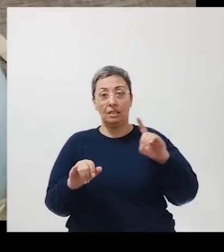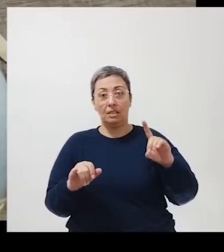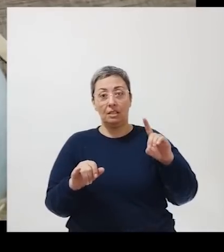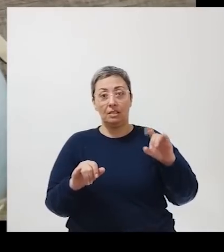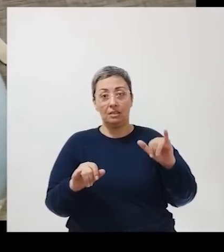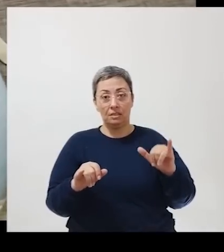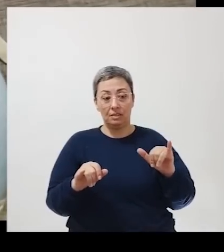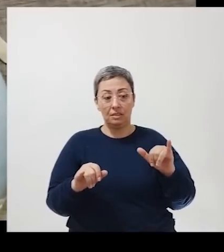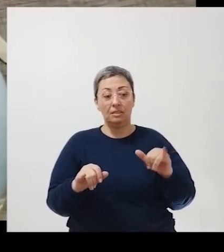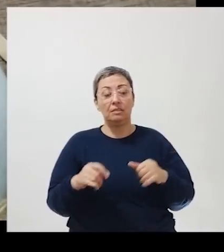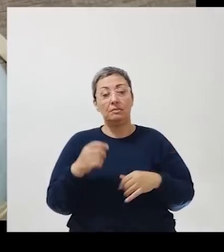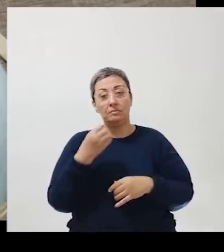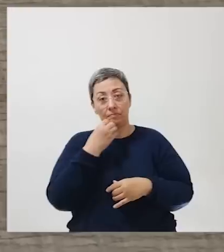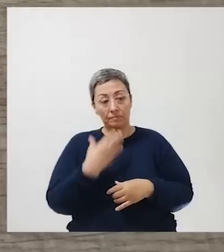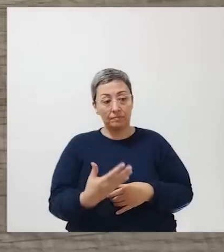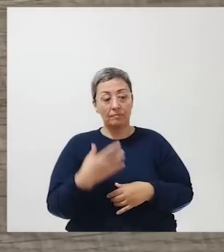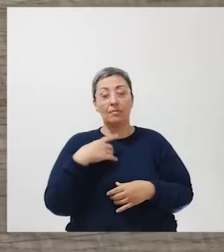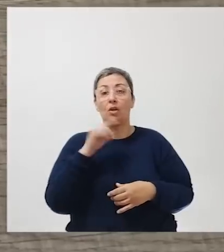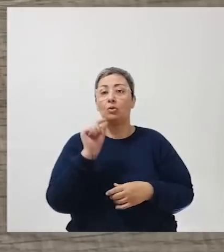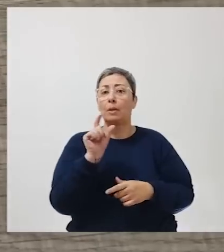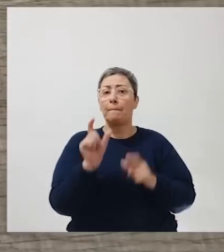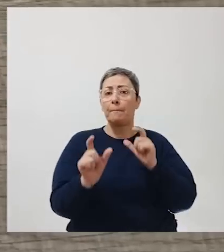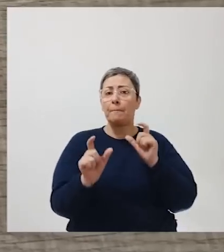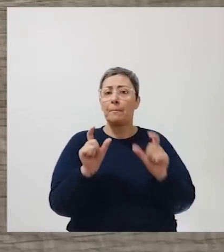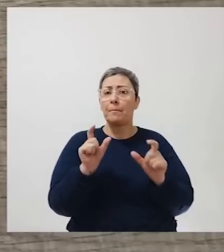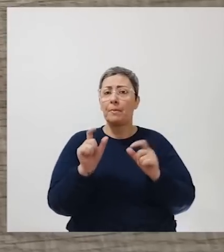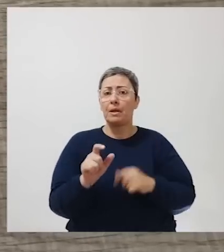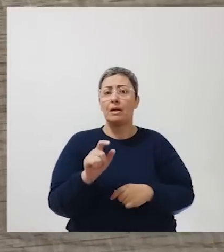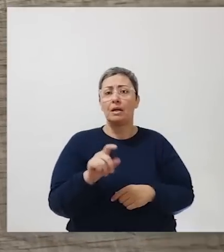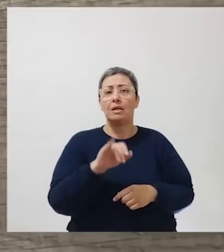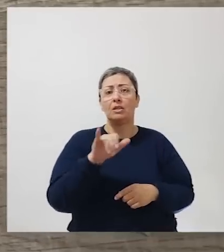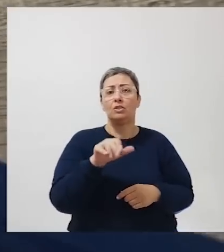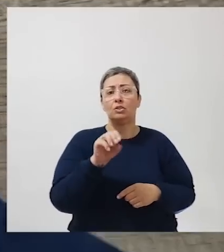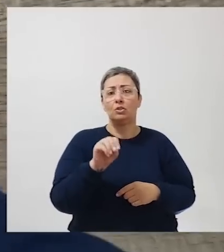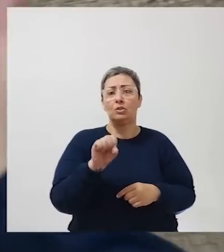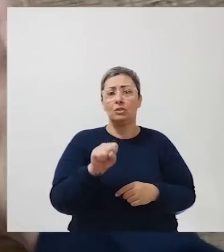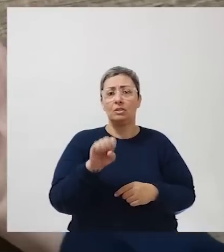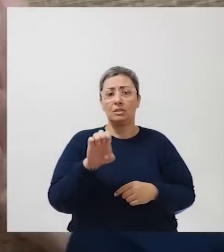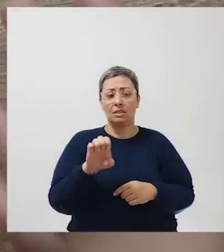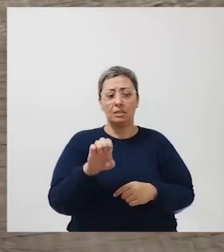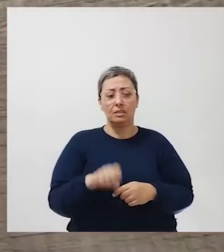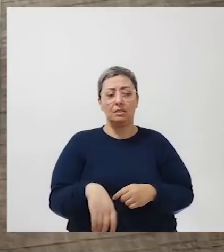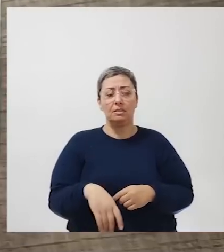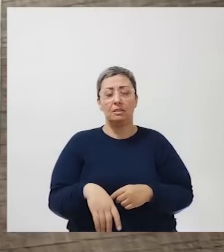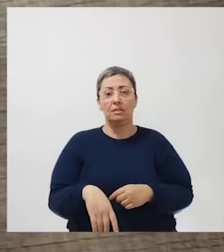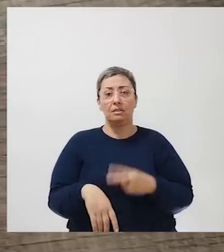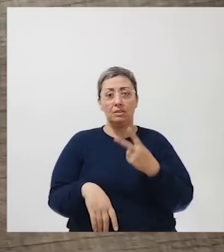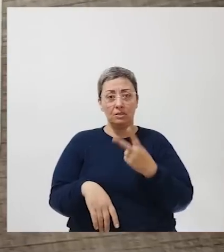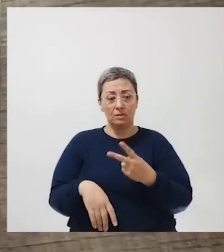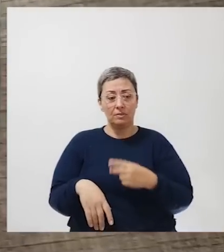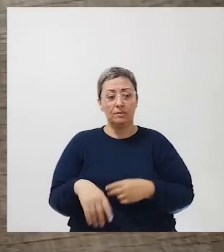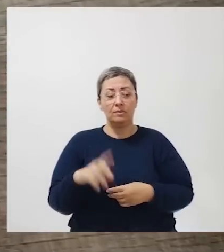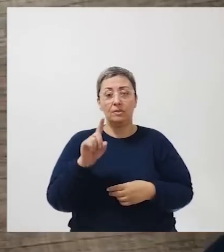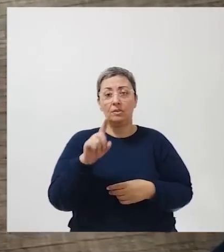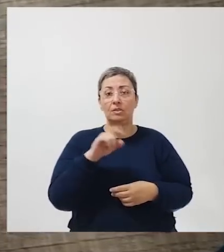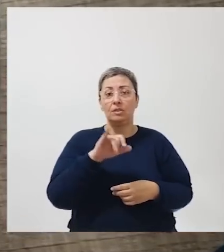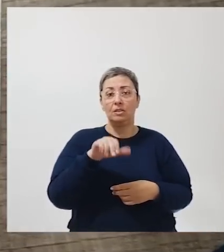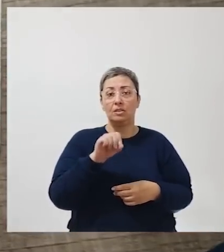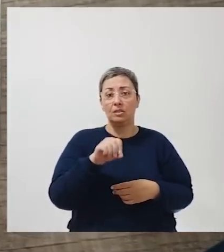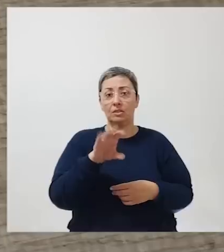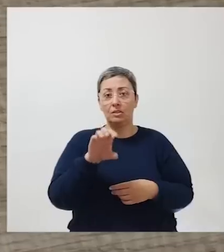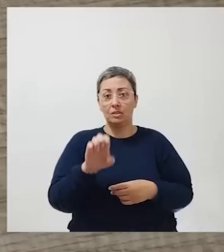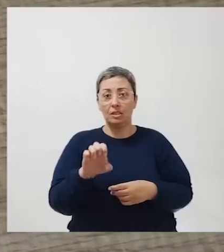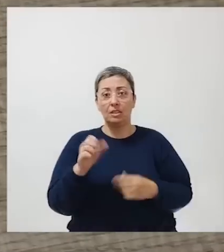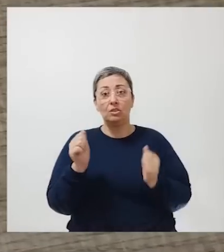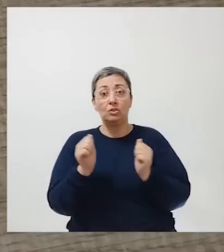Muito bem. Quantos pedacinhos tem a palavra José? José. Então vai pro lado do